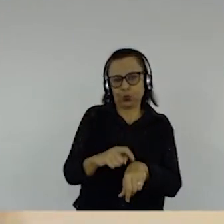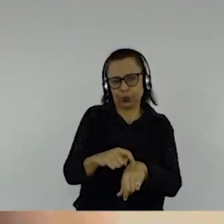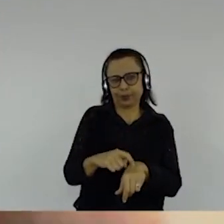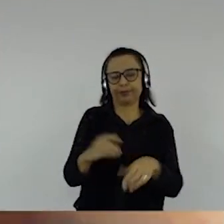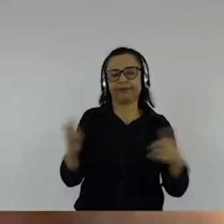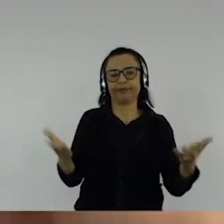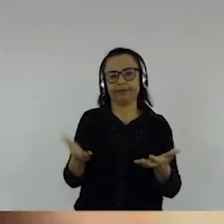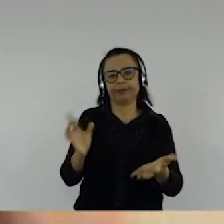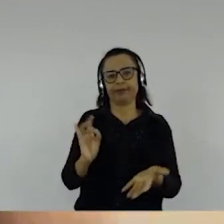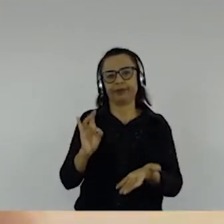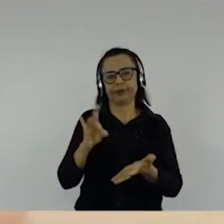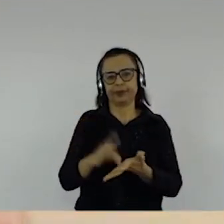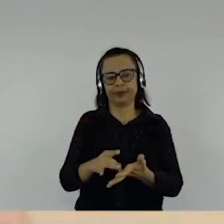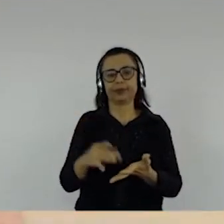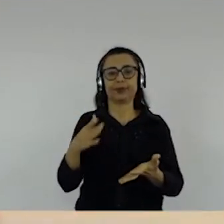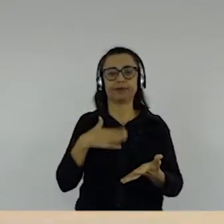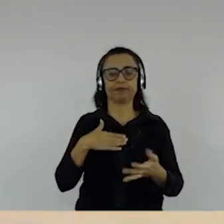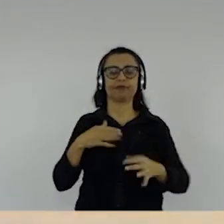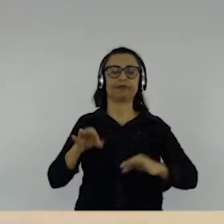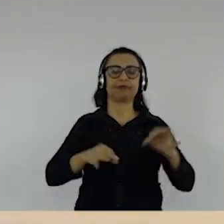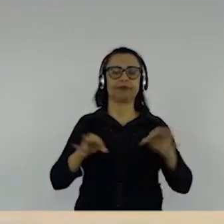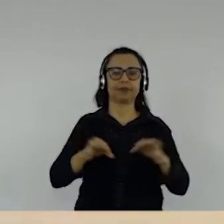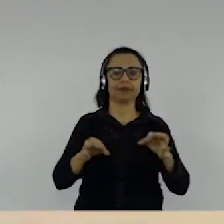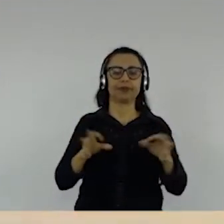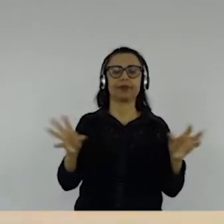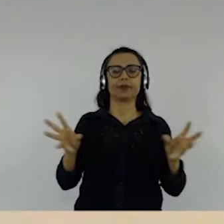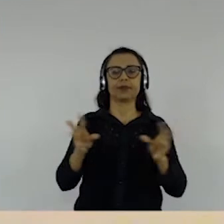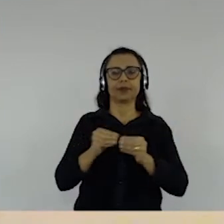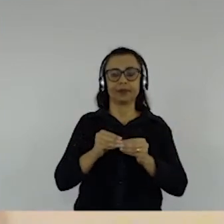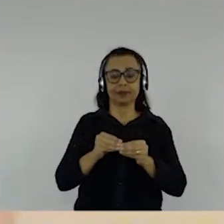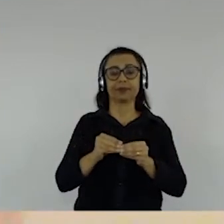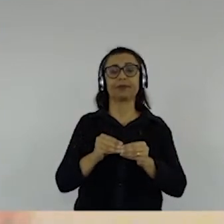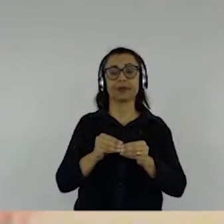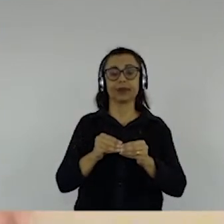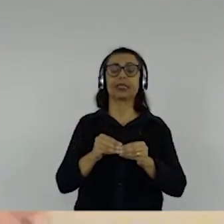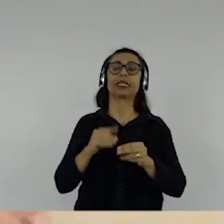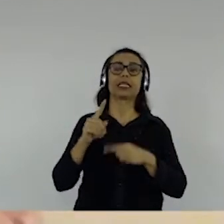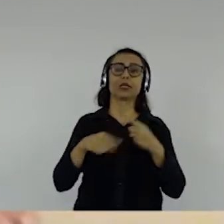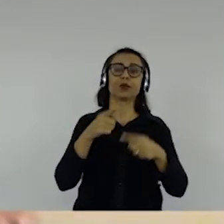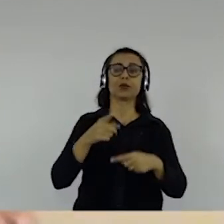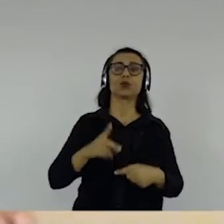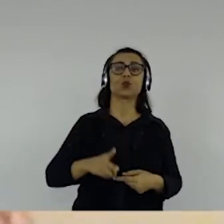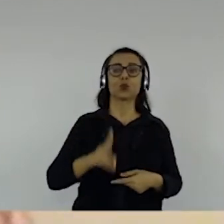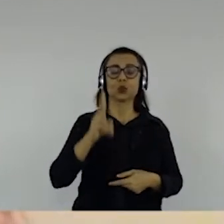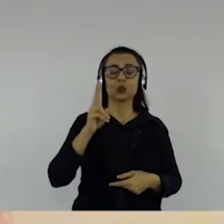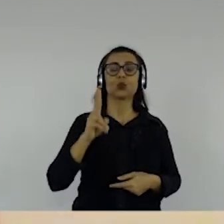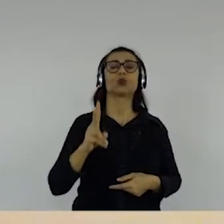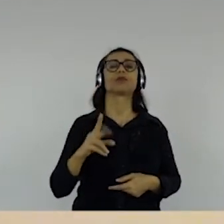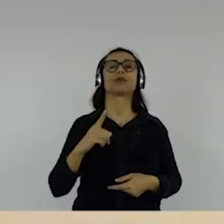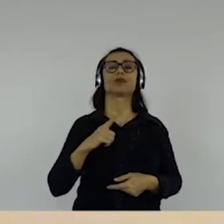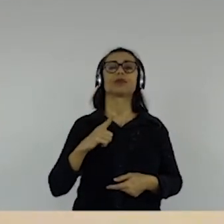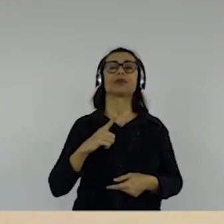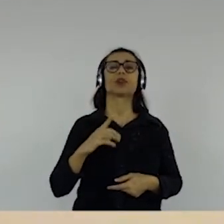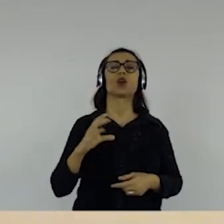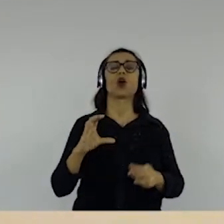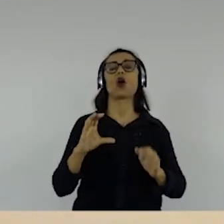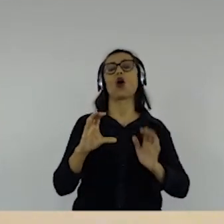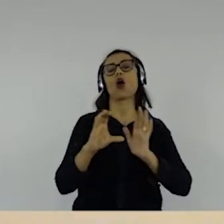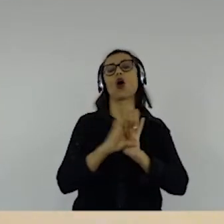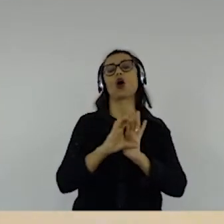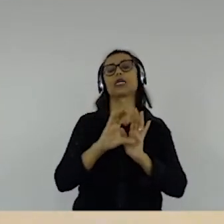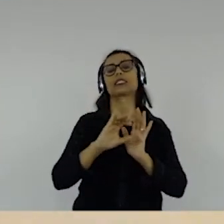mas eu realmente tinha aqui me preparado, vou fazer uma breve menção, tá, Zé Roberto, depois você continua, ao Código Civil